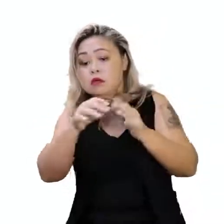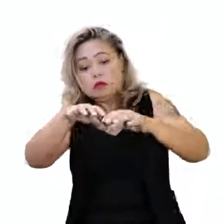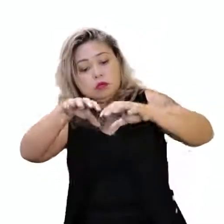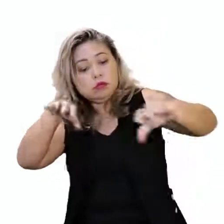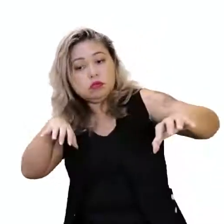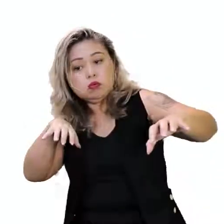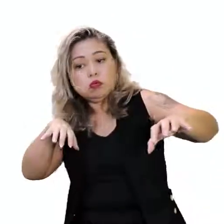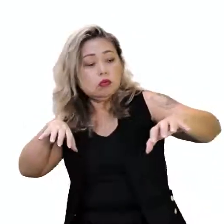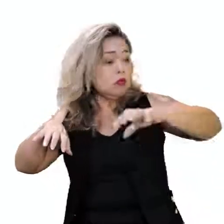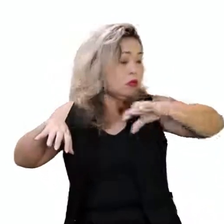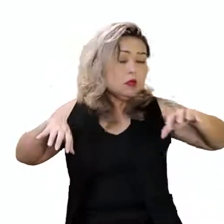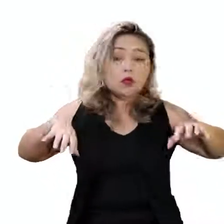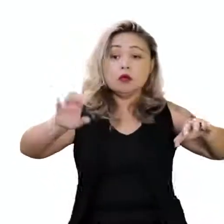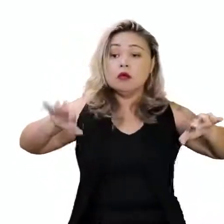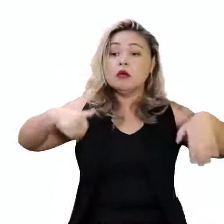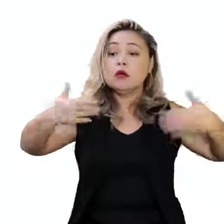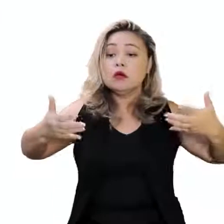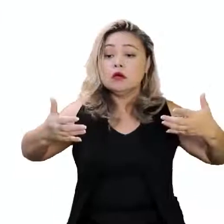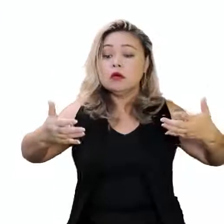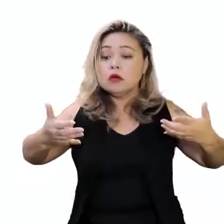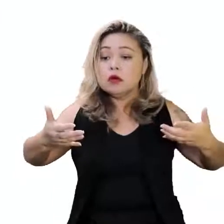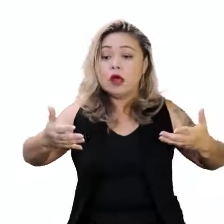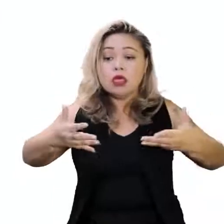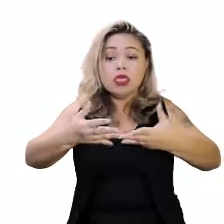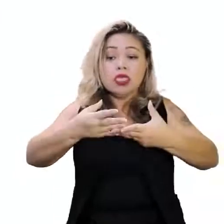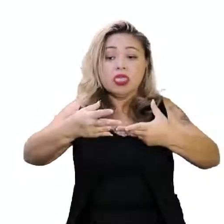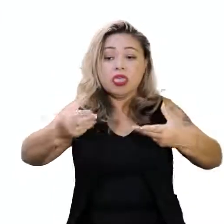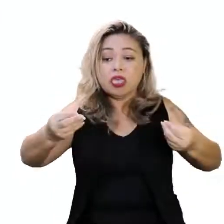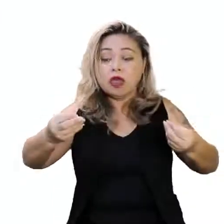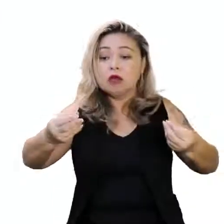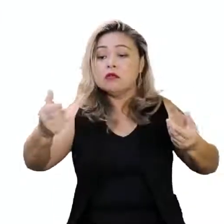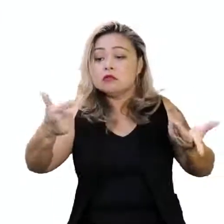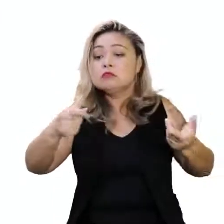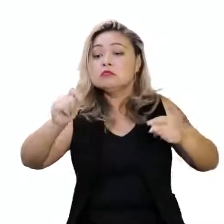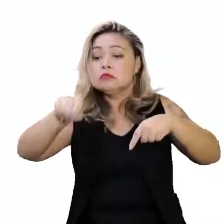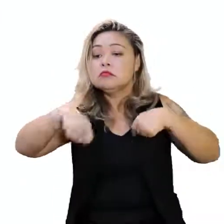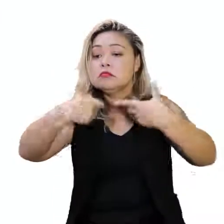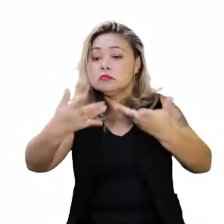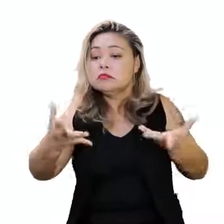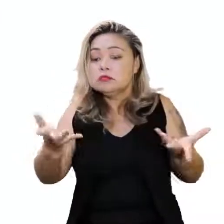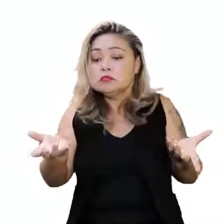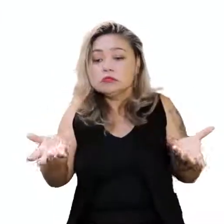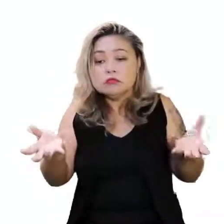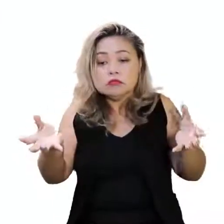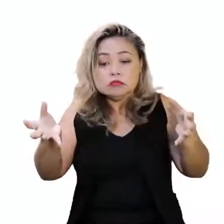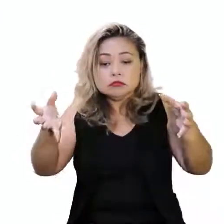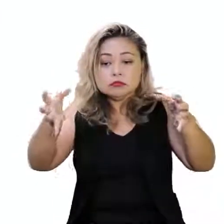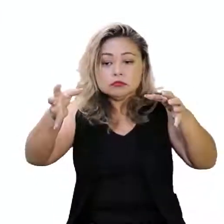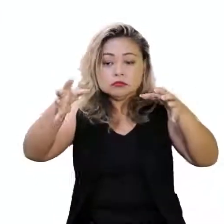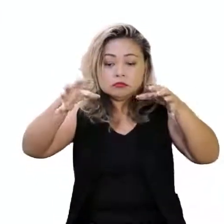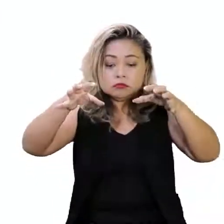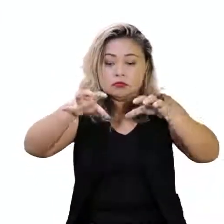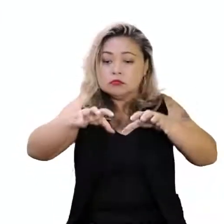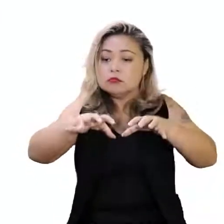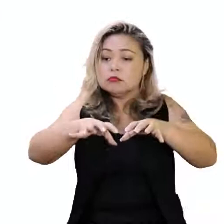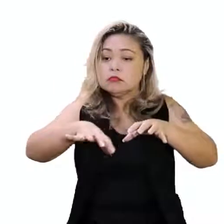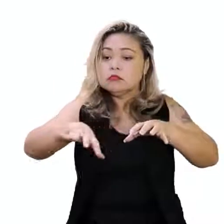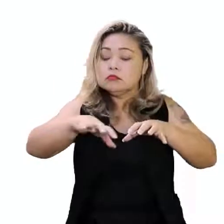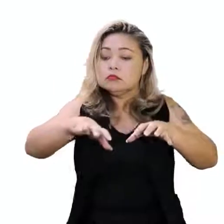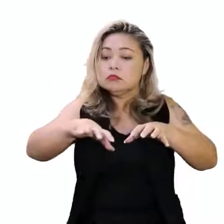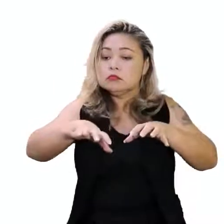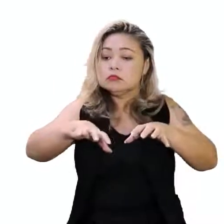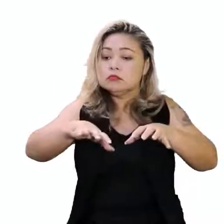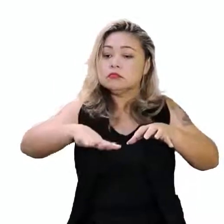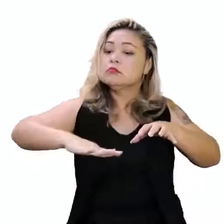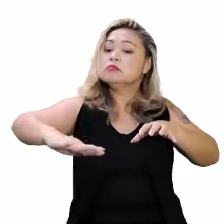essas populações ficaram isoladas, de repente aconteceu uma estiagem, houve a deposição, né, soterramento, vamos dizer assim, desse